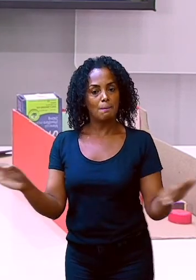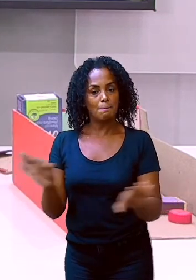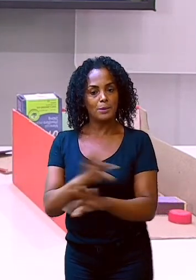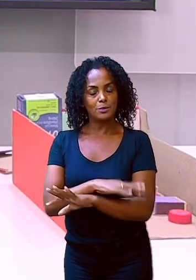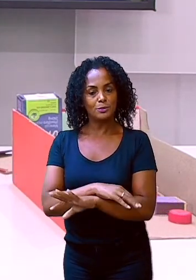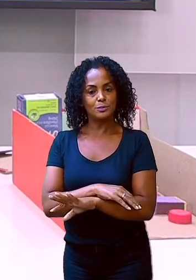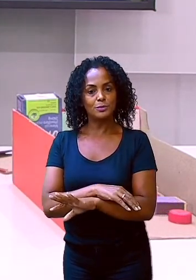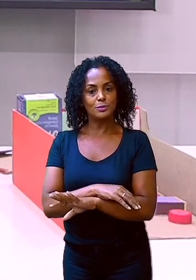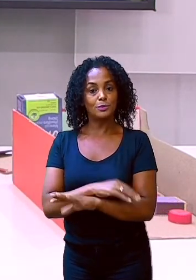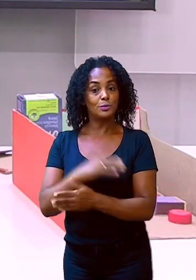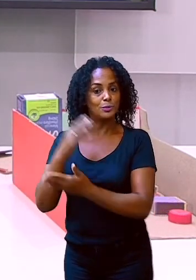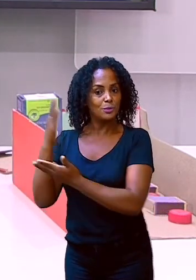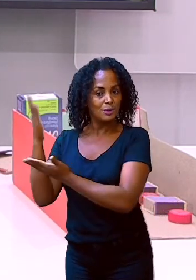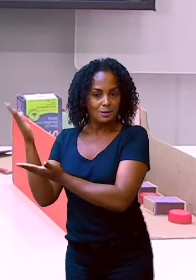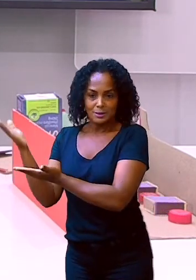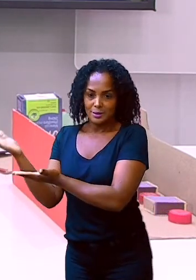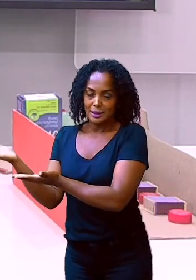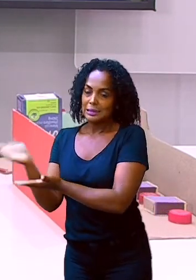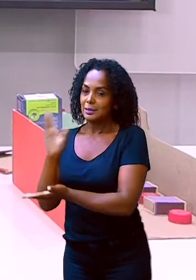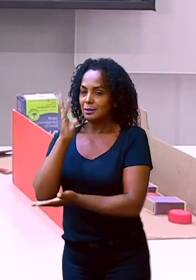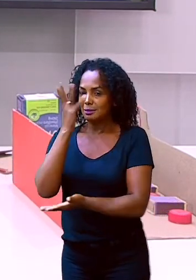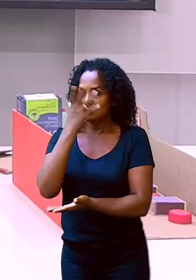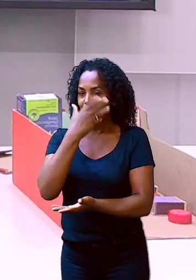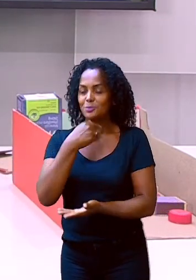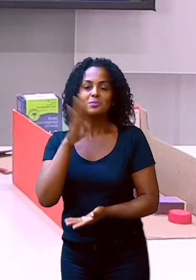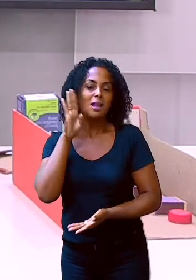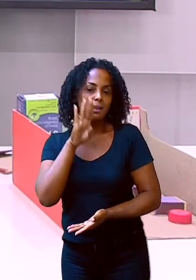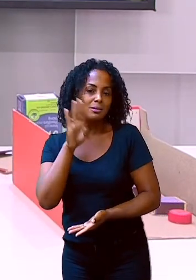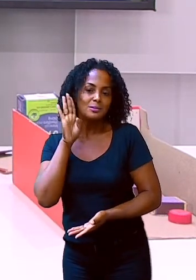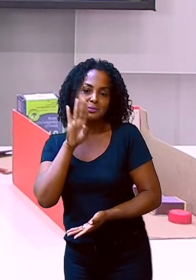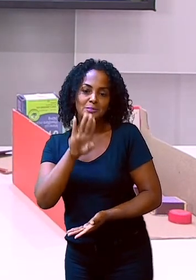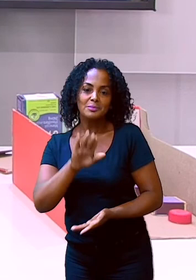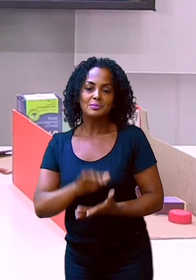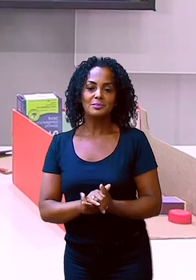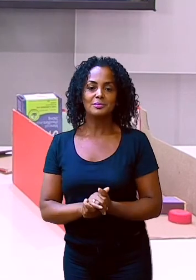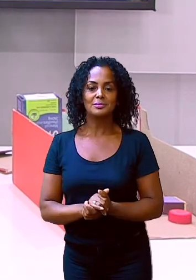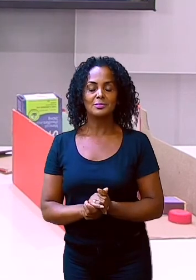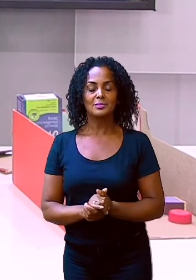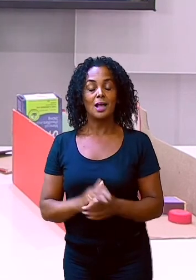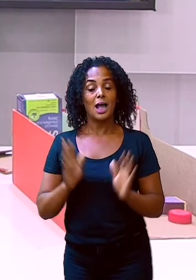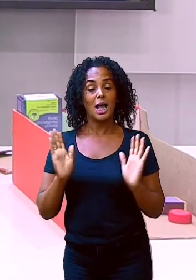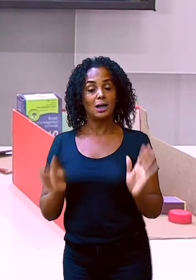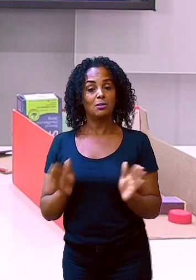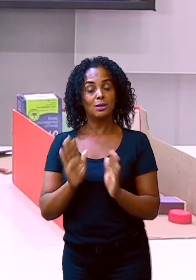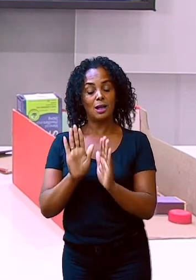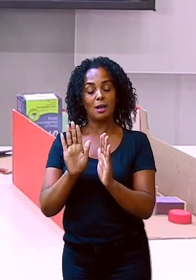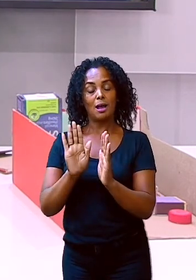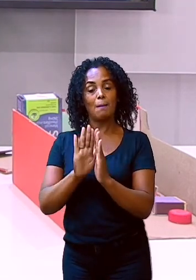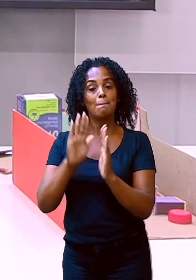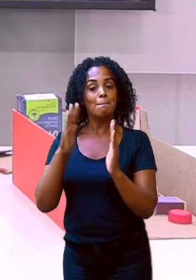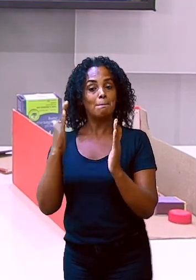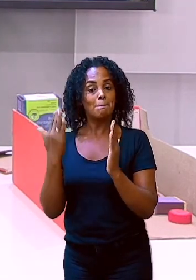ficar assim, olha, que legal. E a porta?